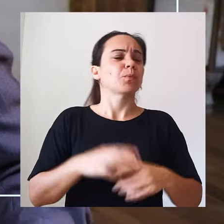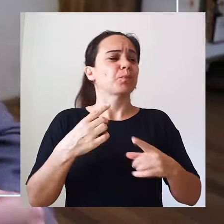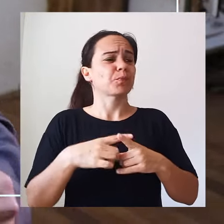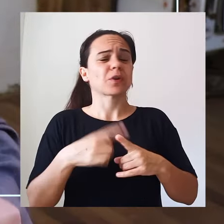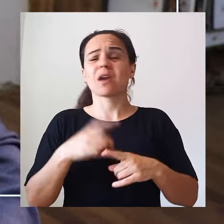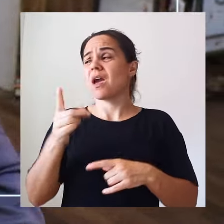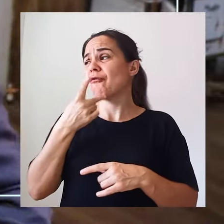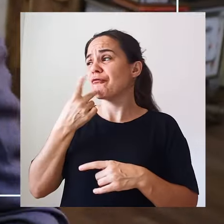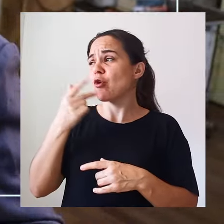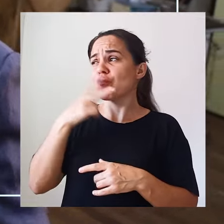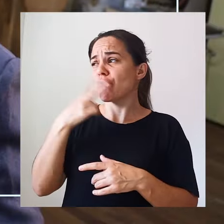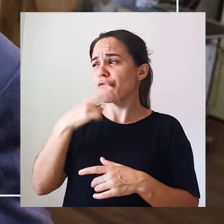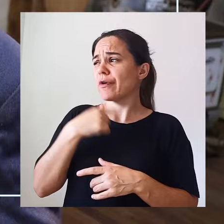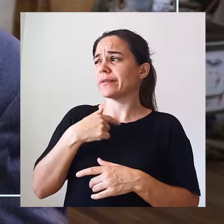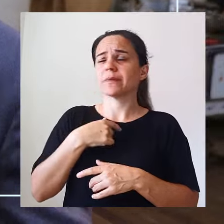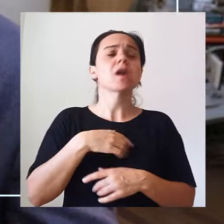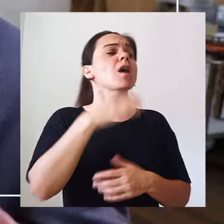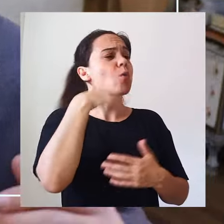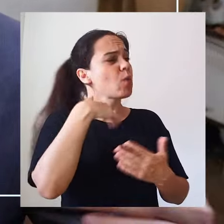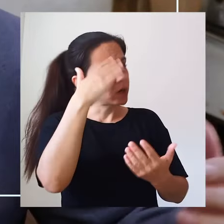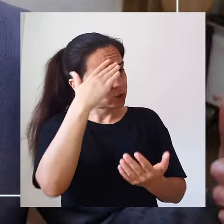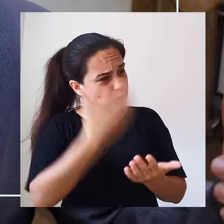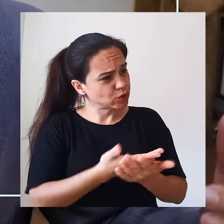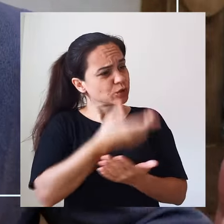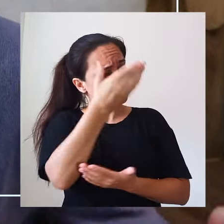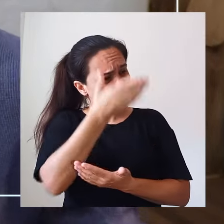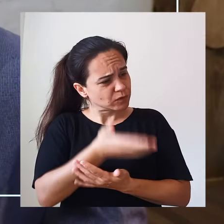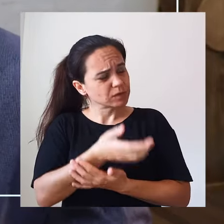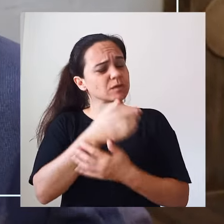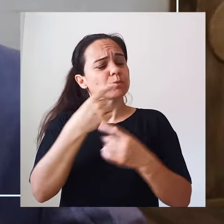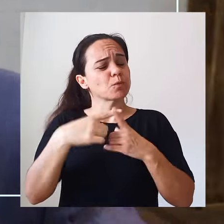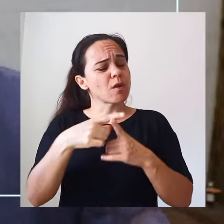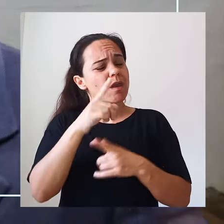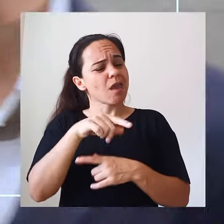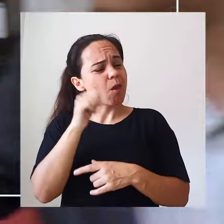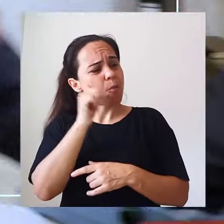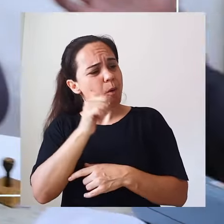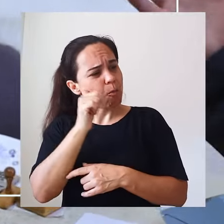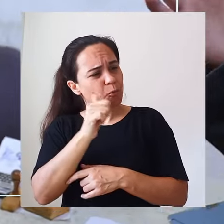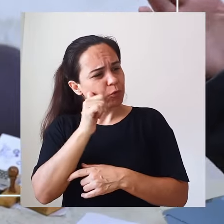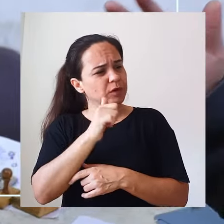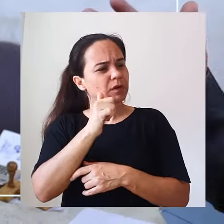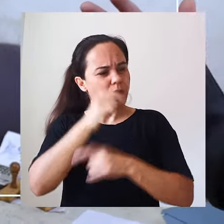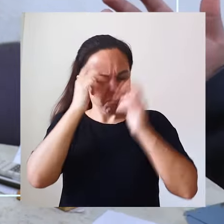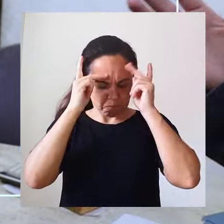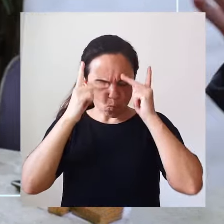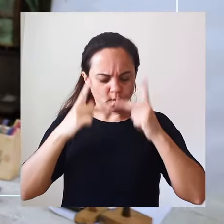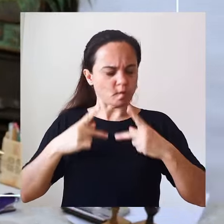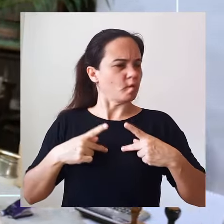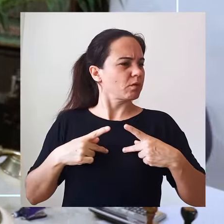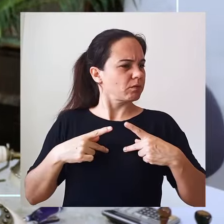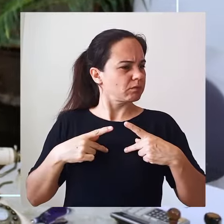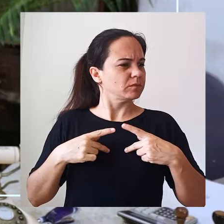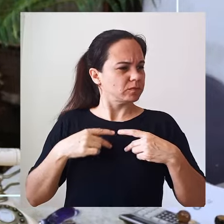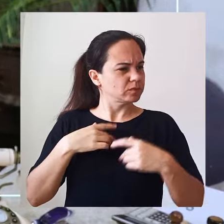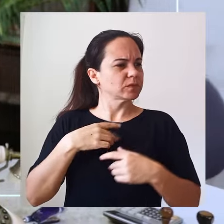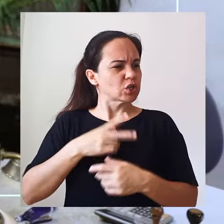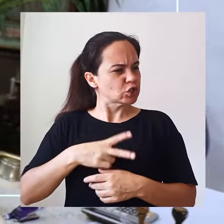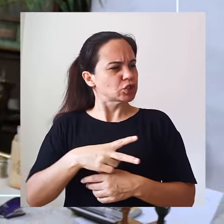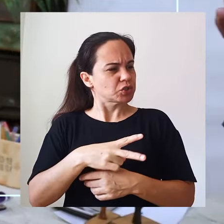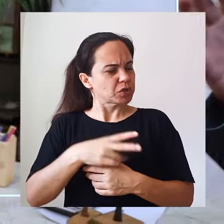Juveci. Acredito, sim, porque és uma mulher íntegra e sempre